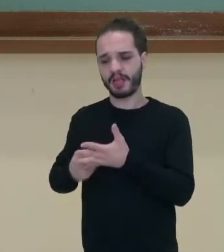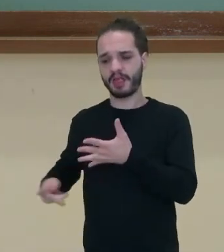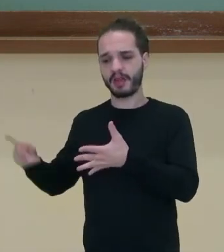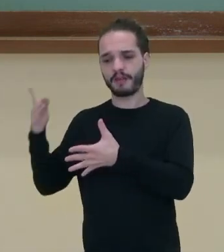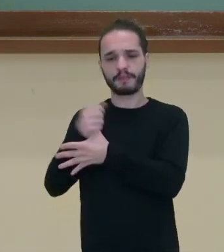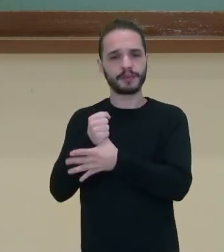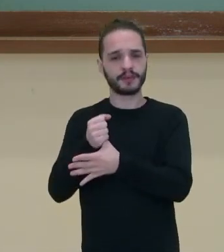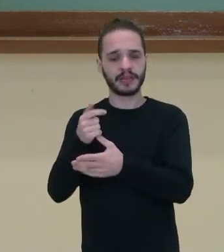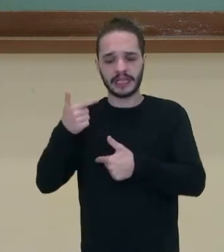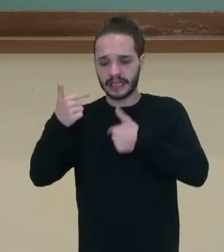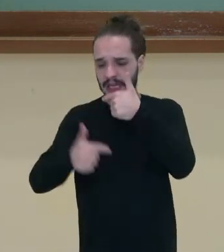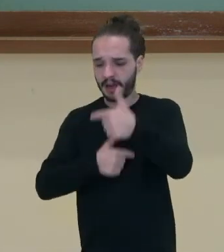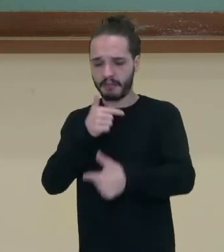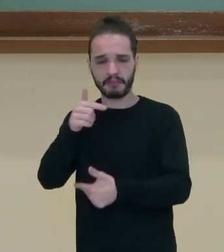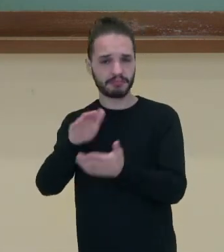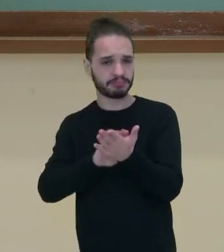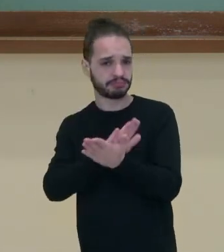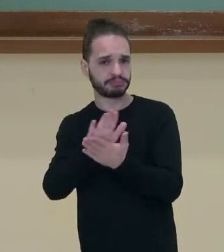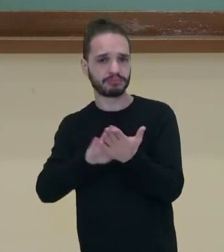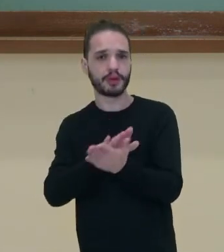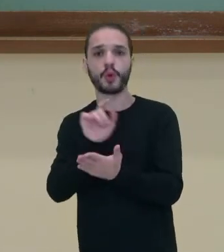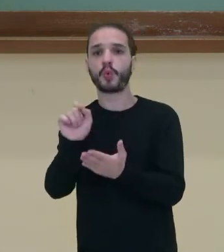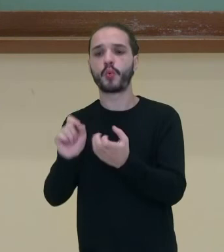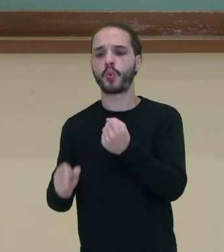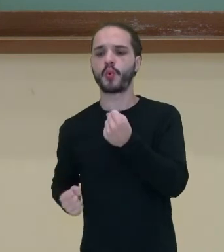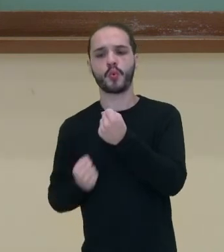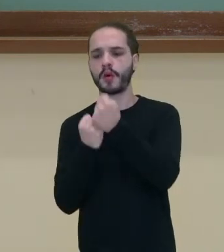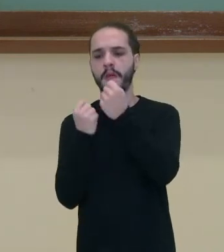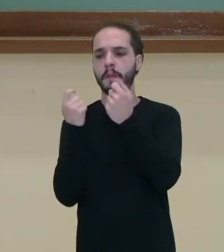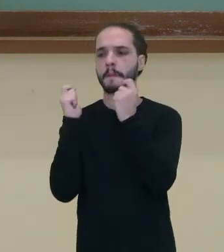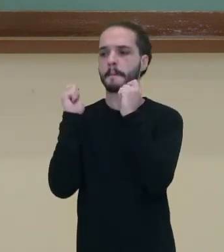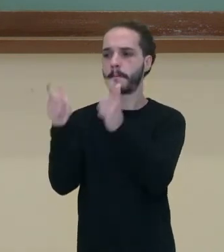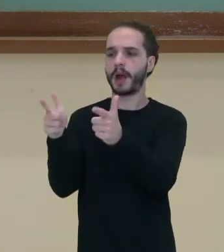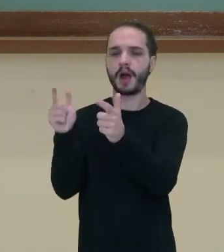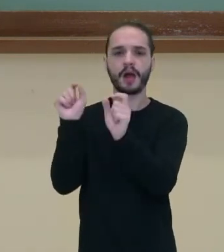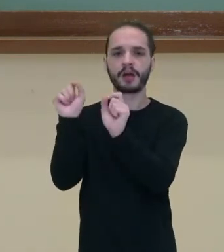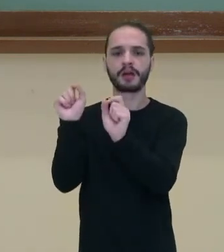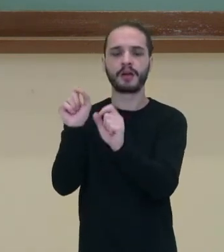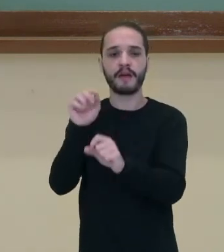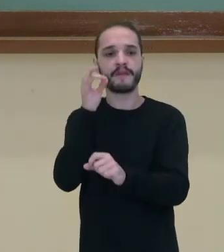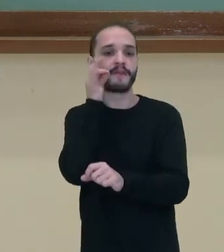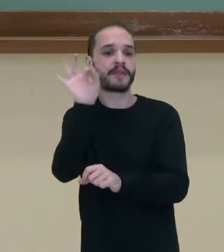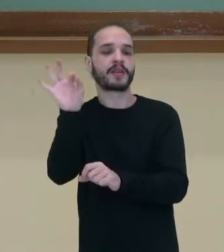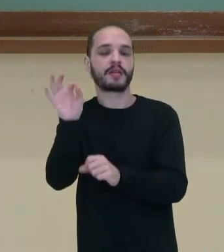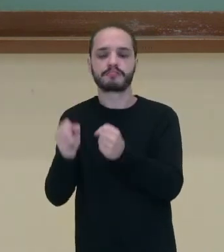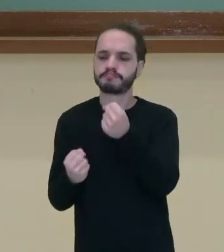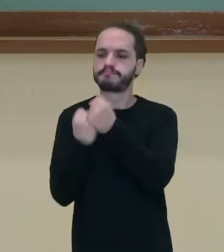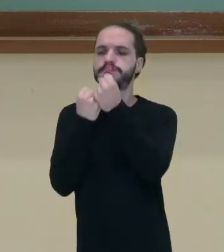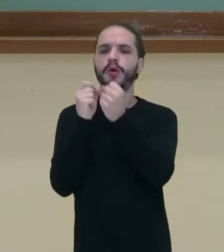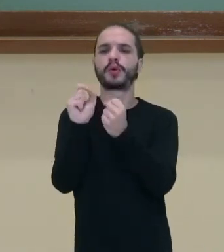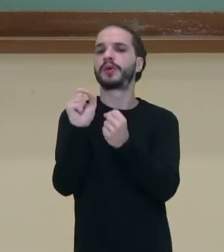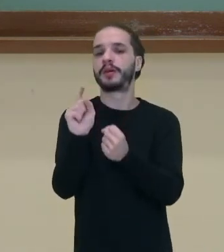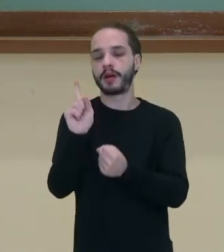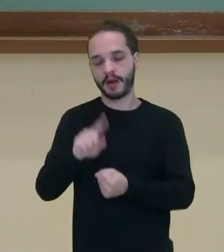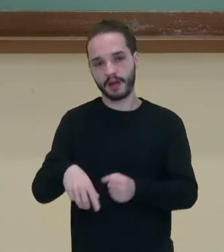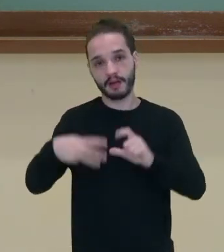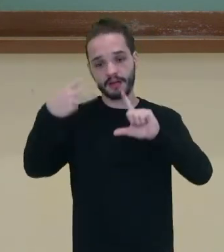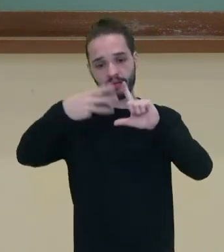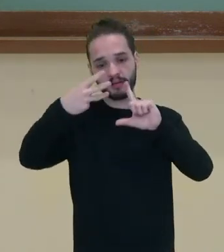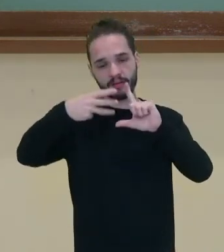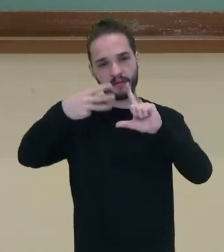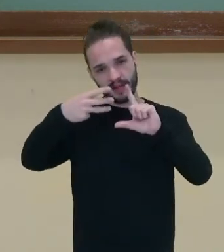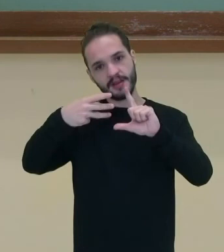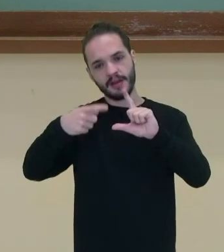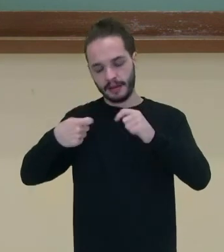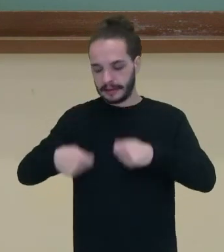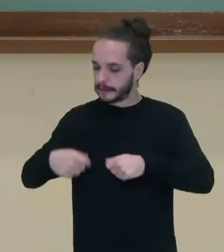não trabalhavam, né? E quem que sustentava a França neste contexto? Era justamente o terceiro estado, que tinha